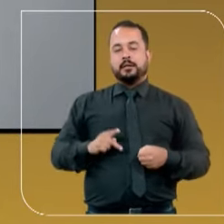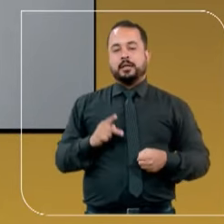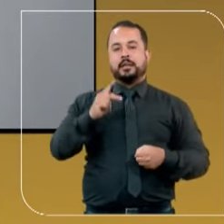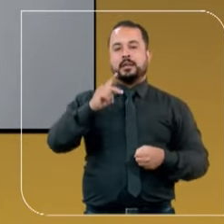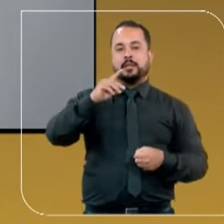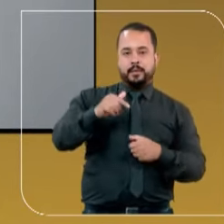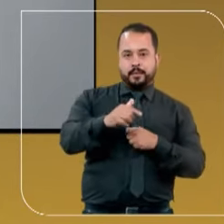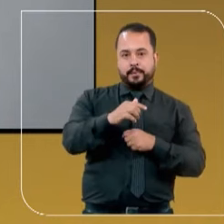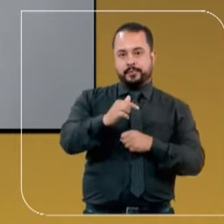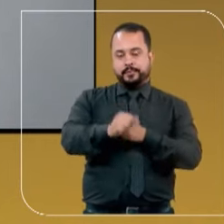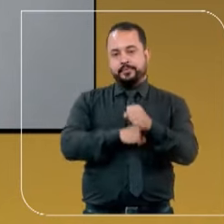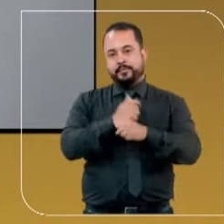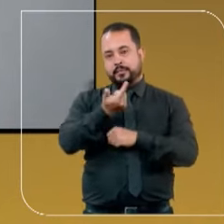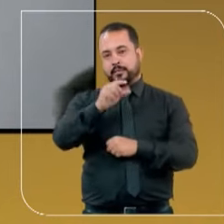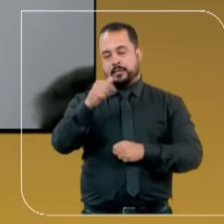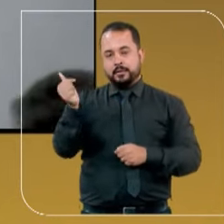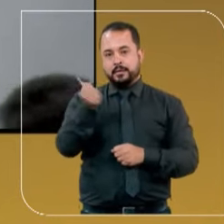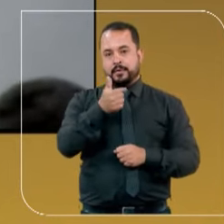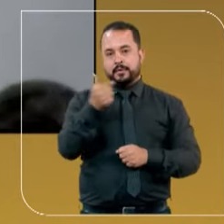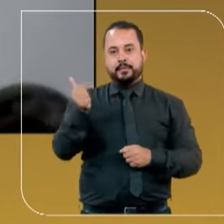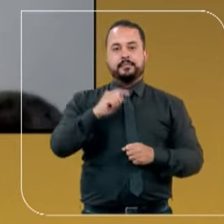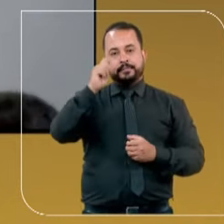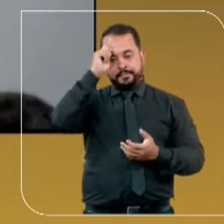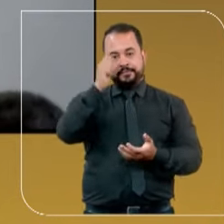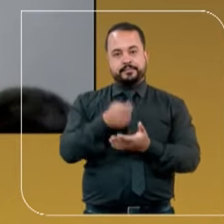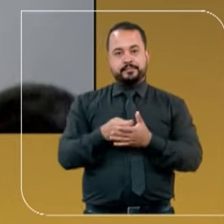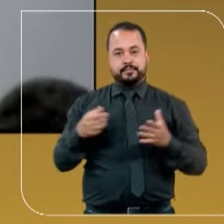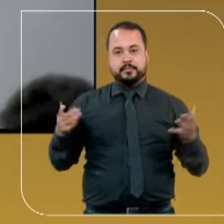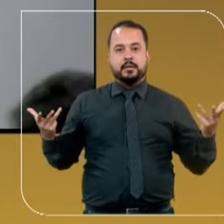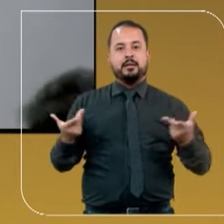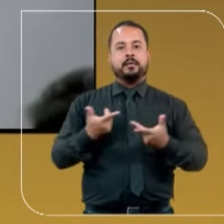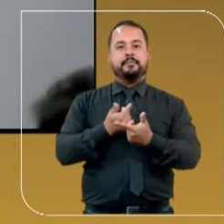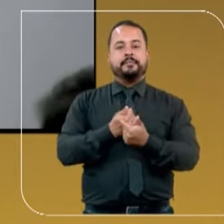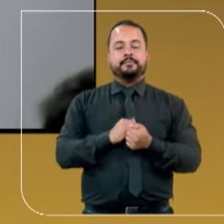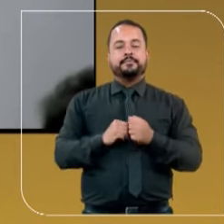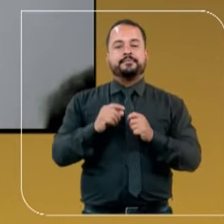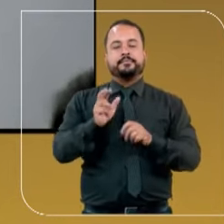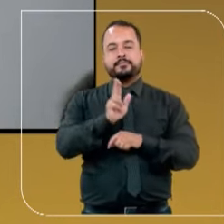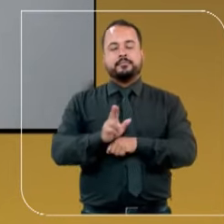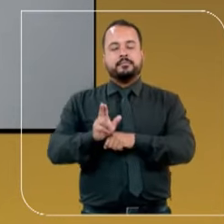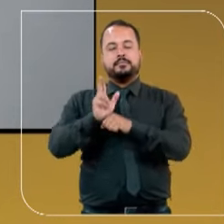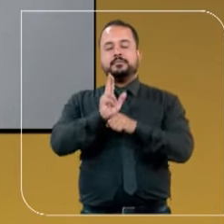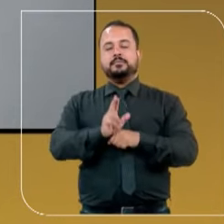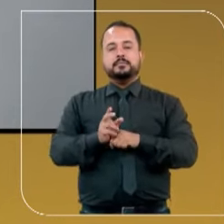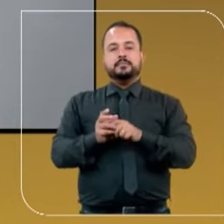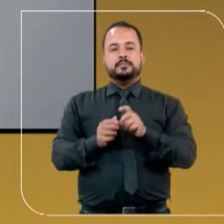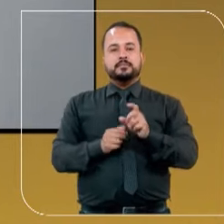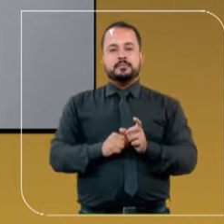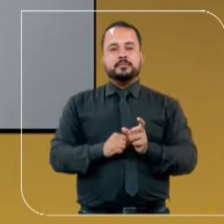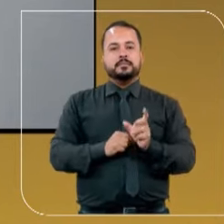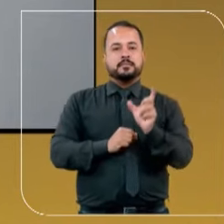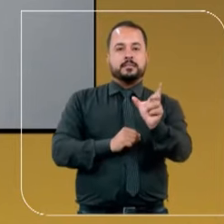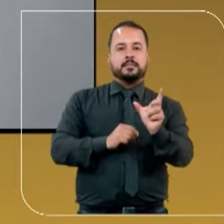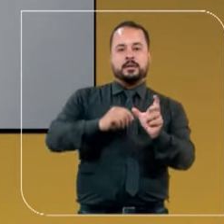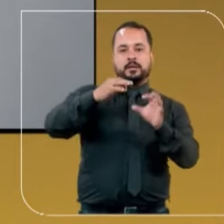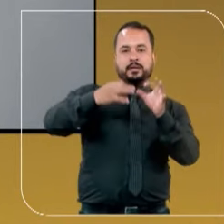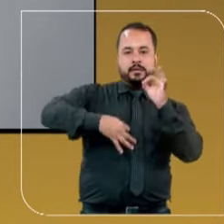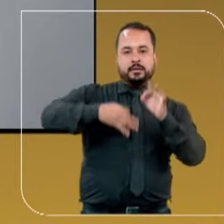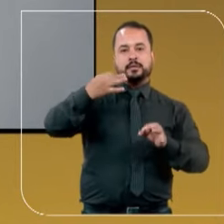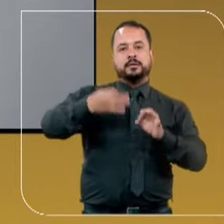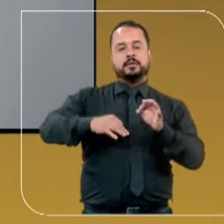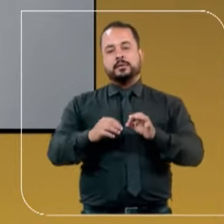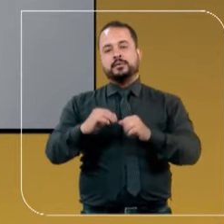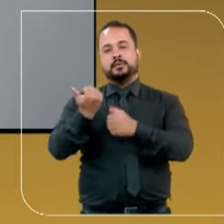para que os magistrados profiram decisões com qualidade, utilizando as seguintes palavras, aspas: juízes prestam serviço